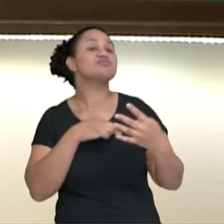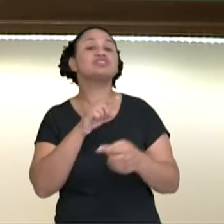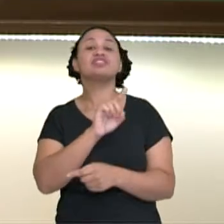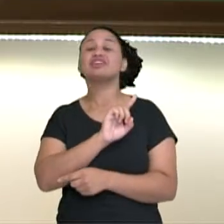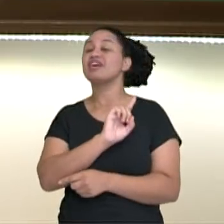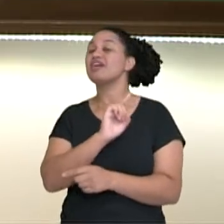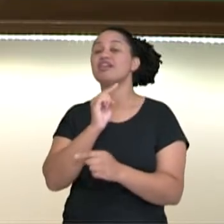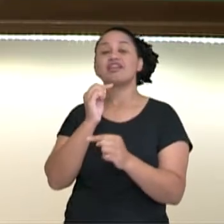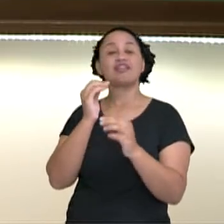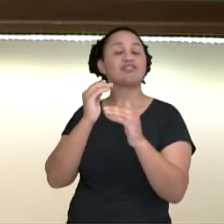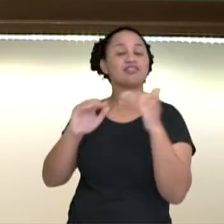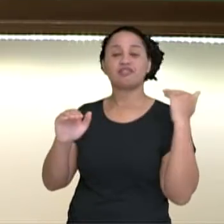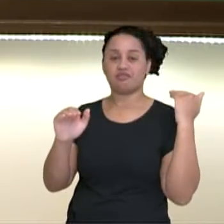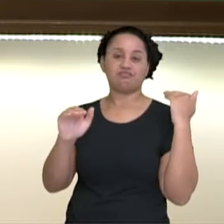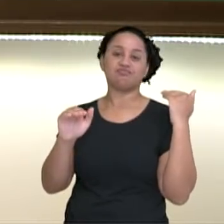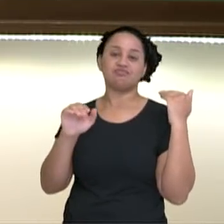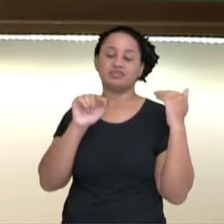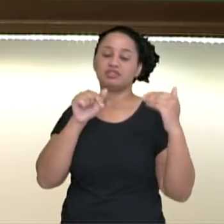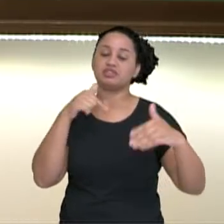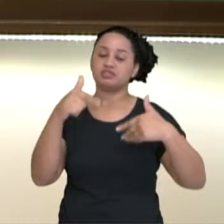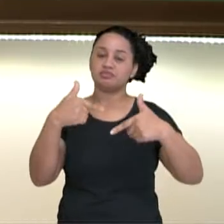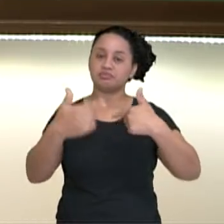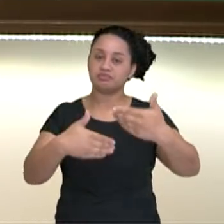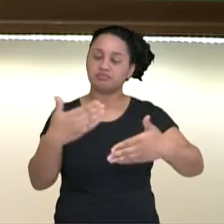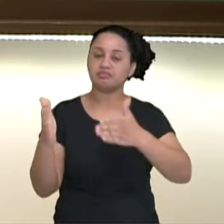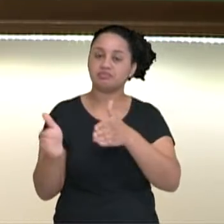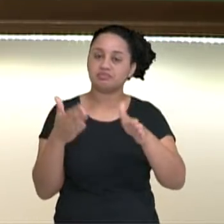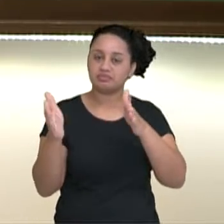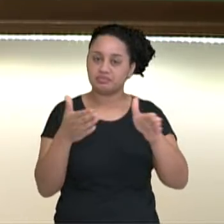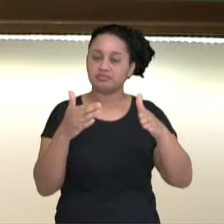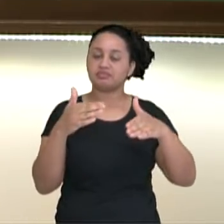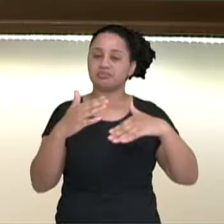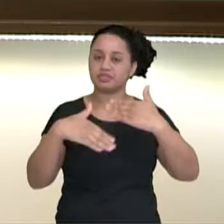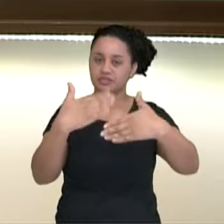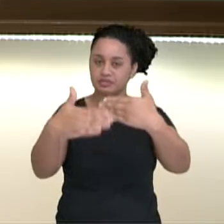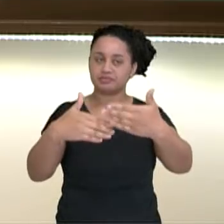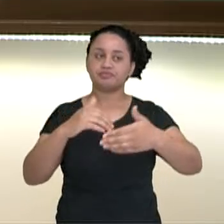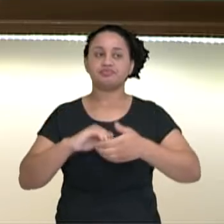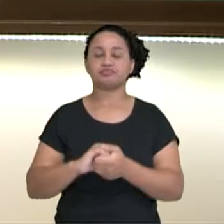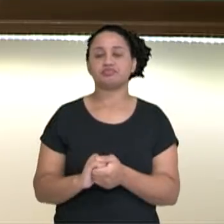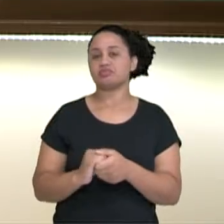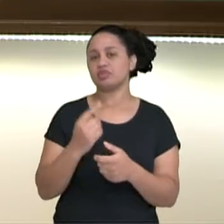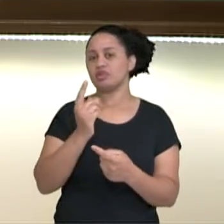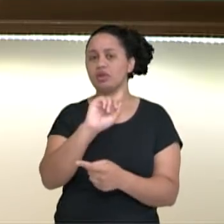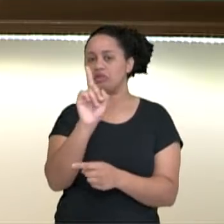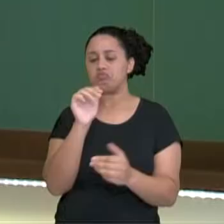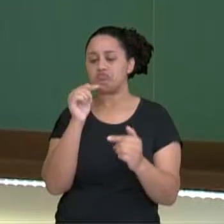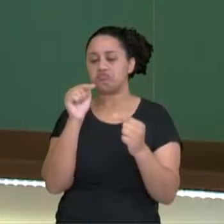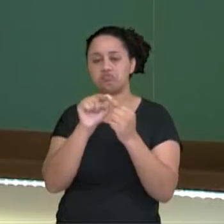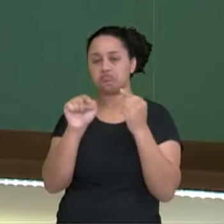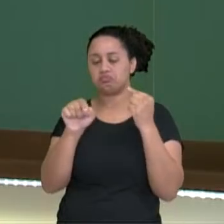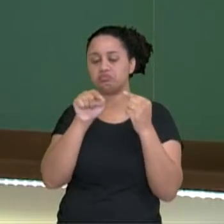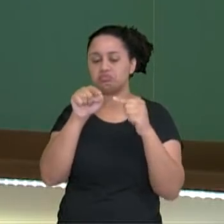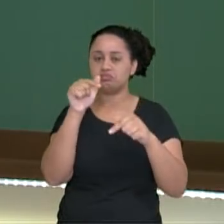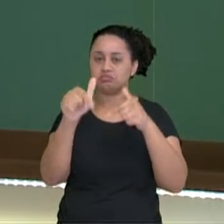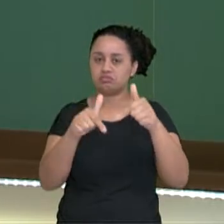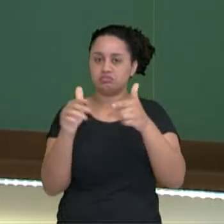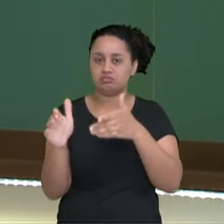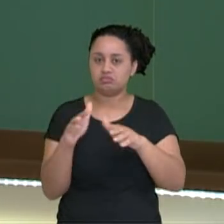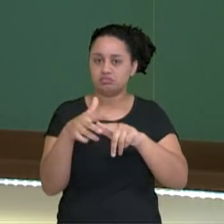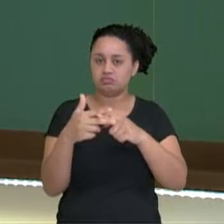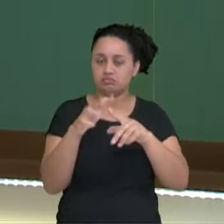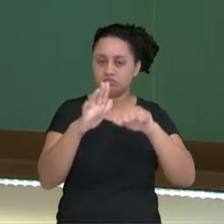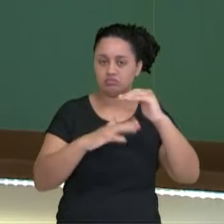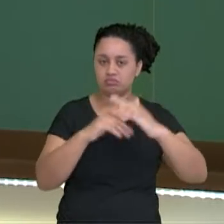não corresponde ao seu processo. Então, que não corresponderia ao processo de manufatura. Letra A,